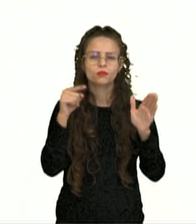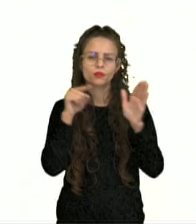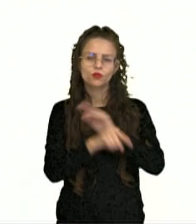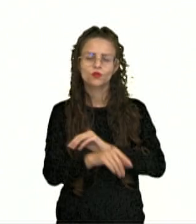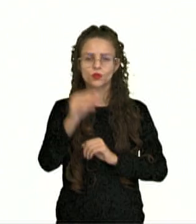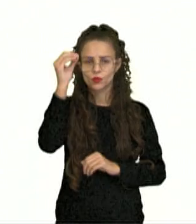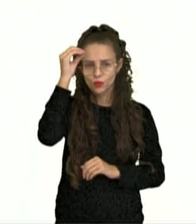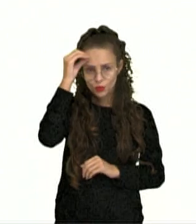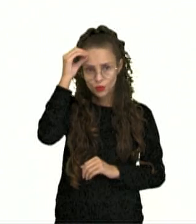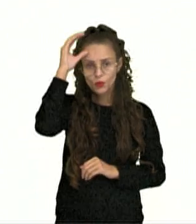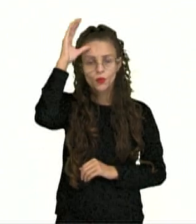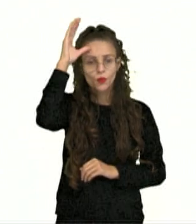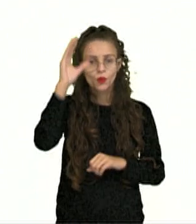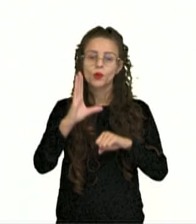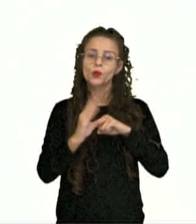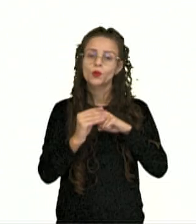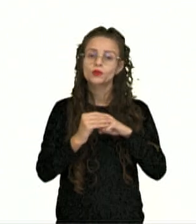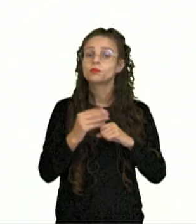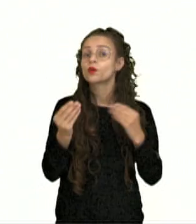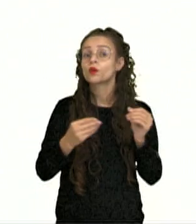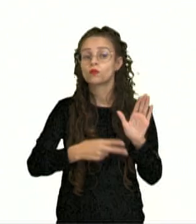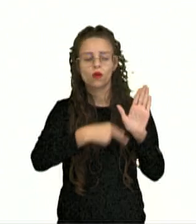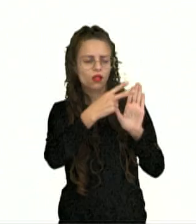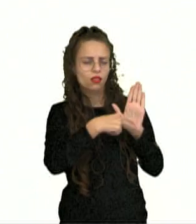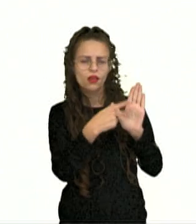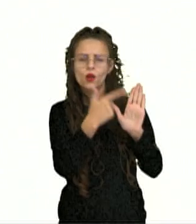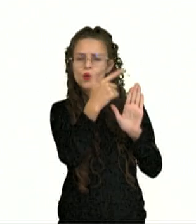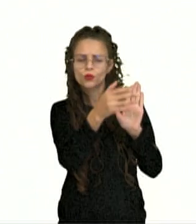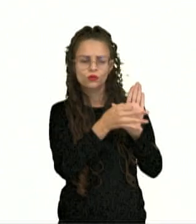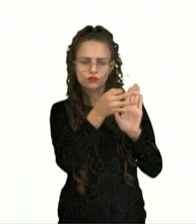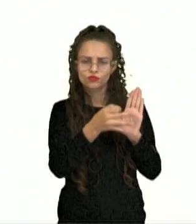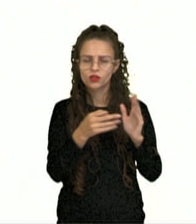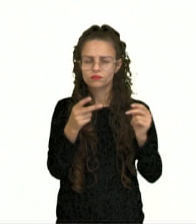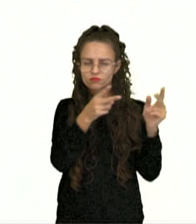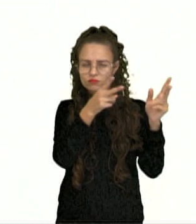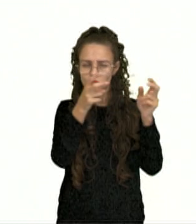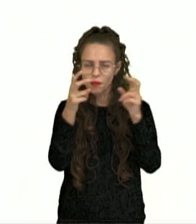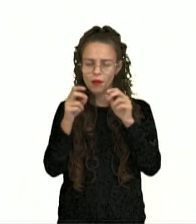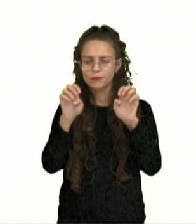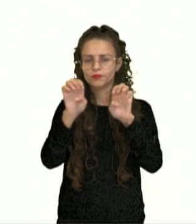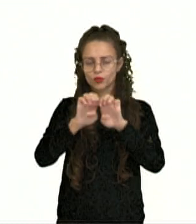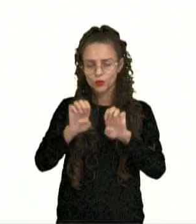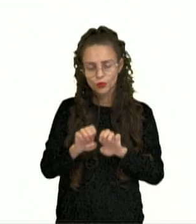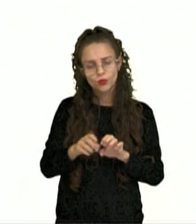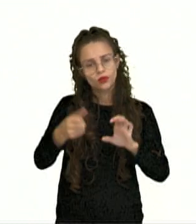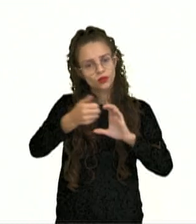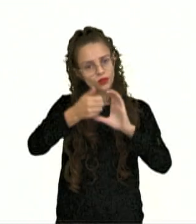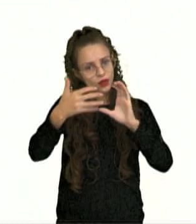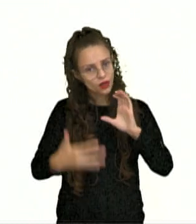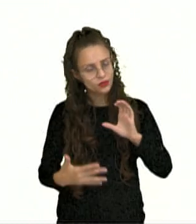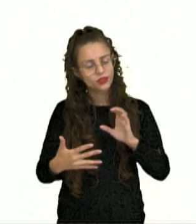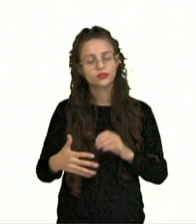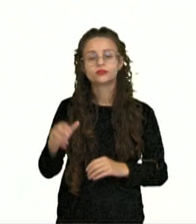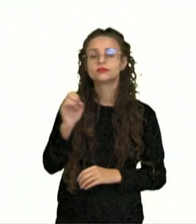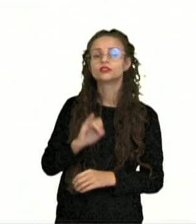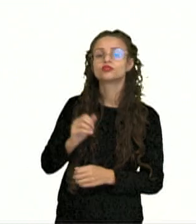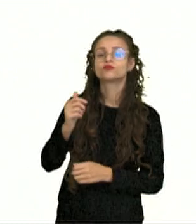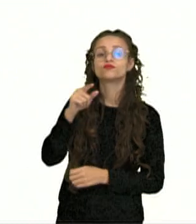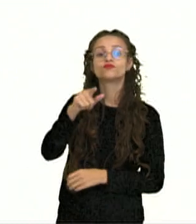outros editoriais. Observe estruturas, características, seja o editor-chefe e